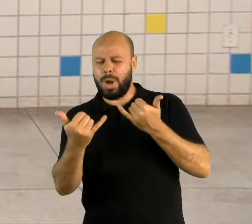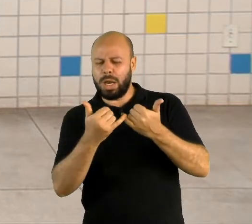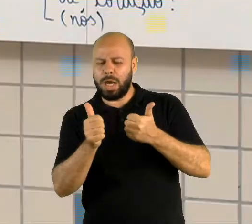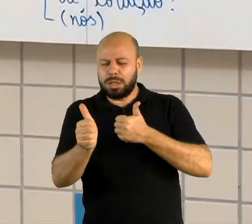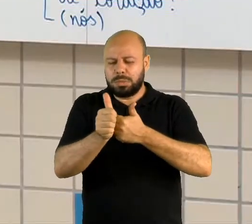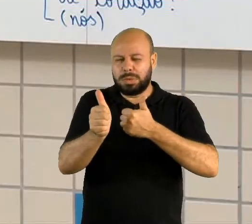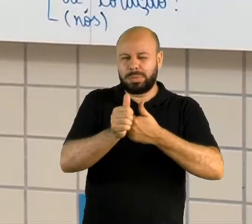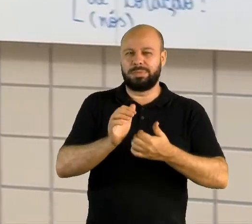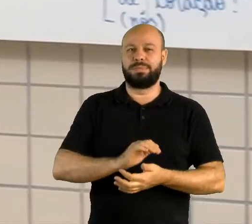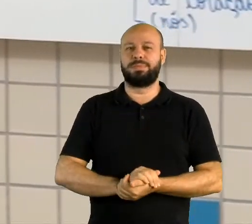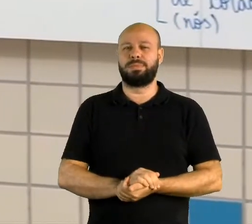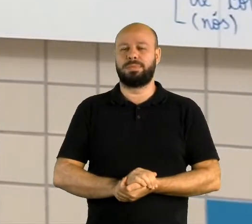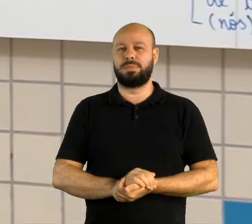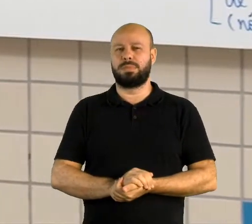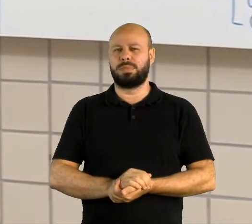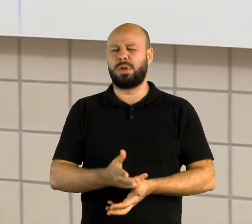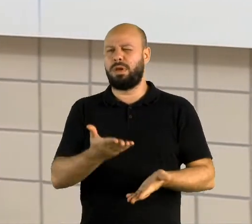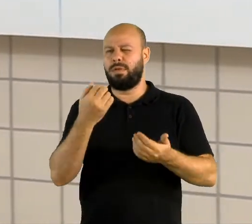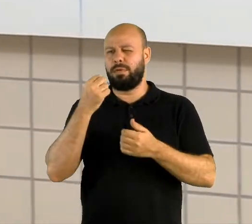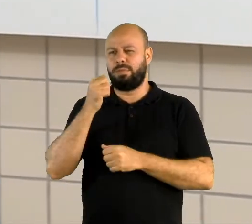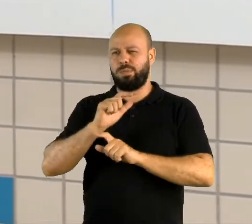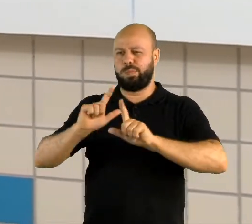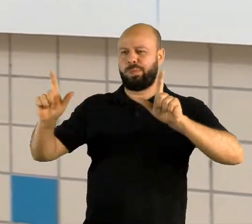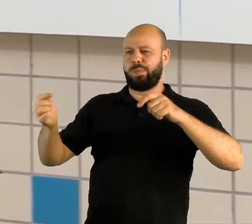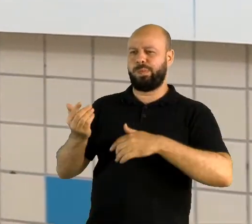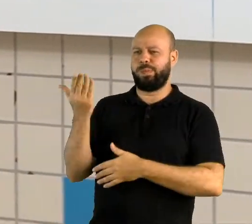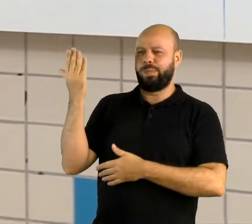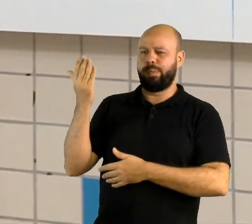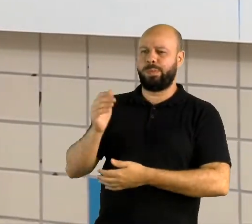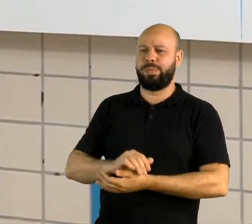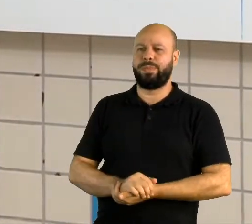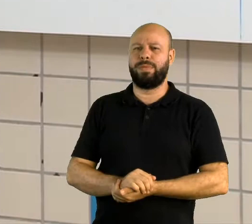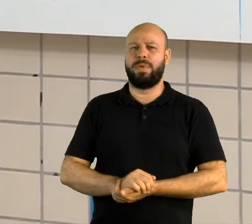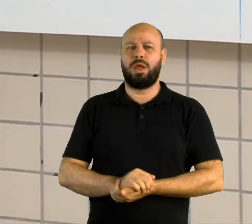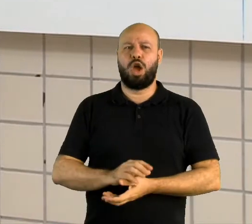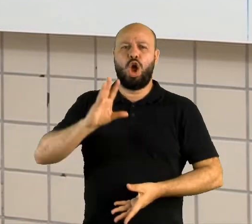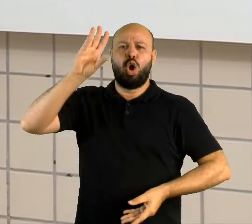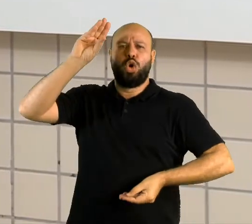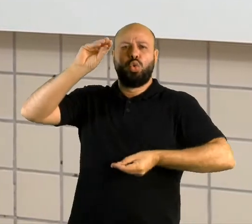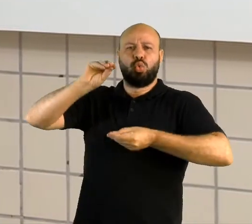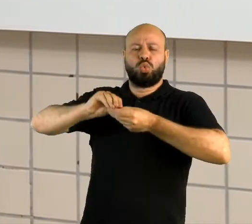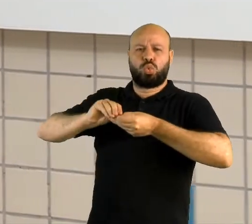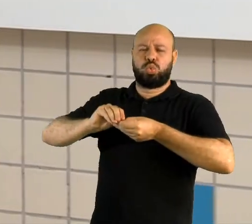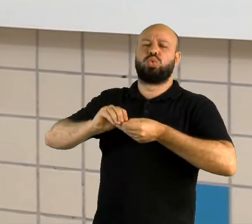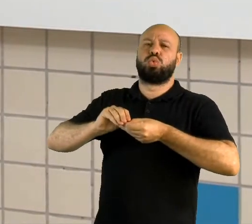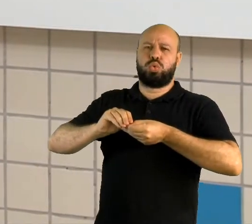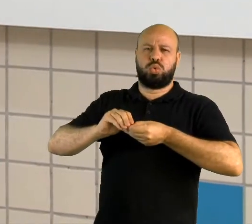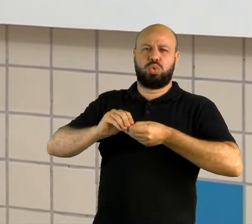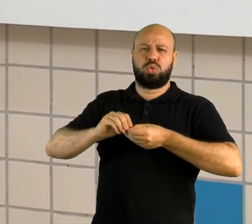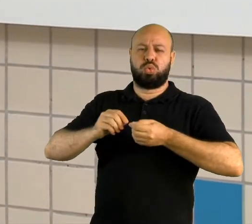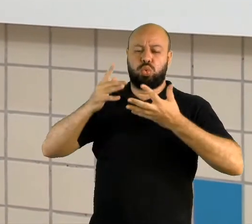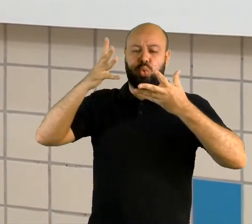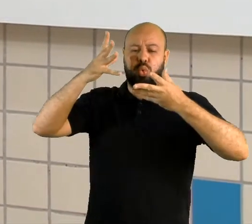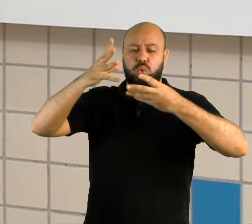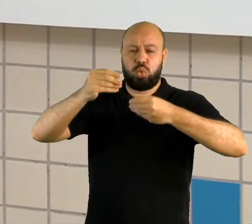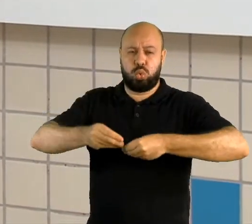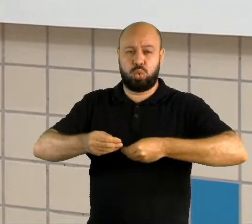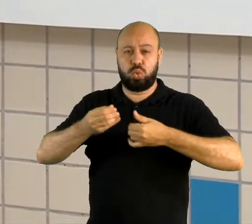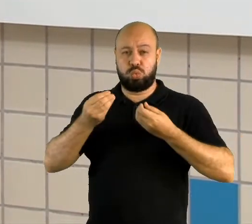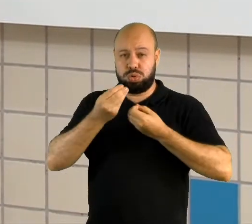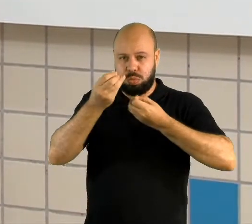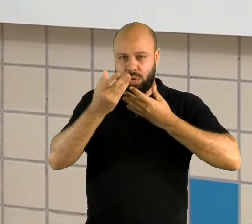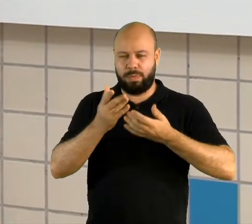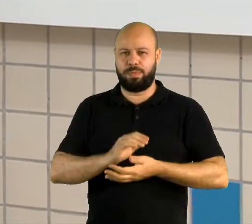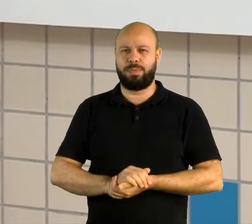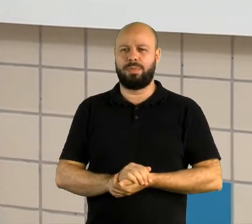bom? Vamos ver aqui comigo no quadro uma síntese do que eu acabei de falar? Observe, o